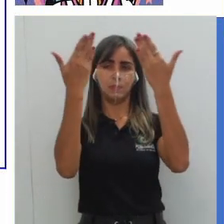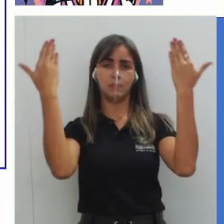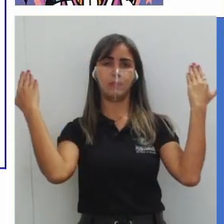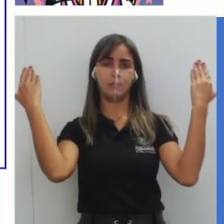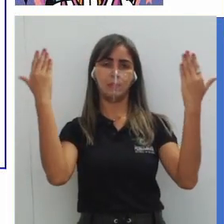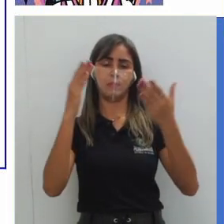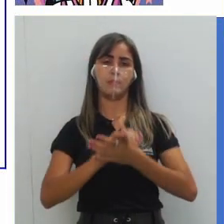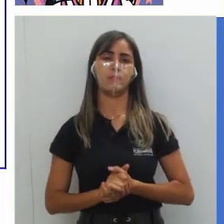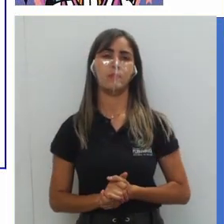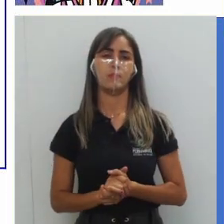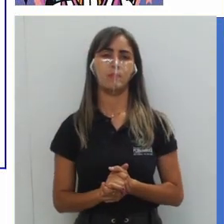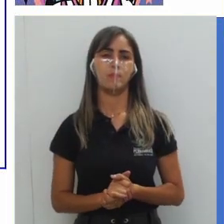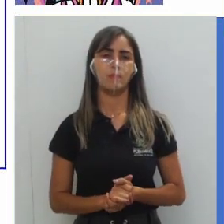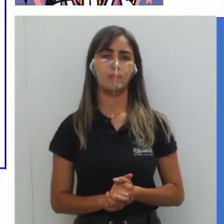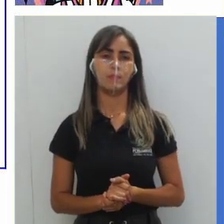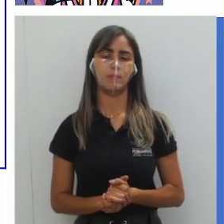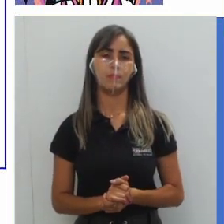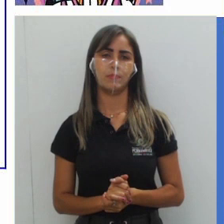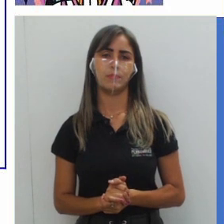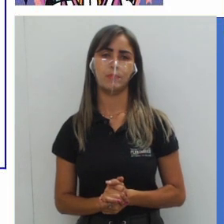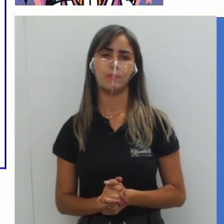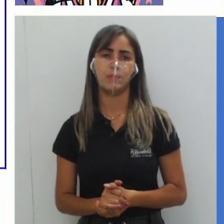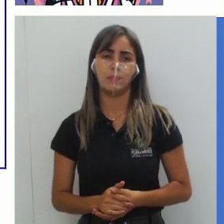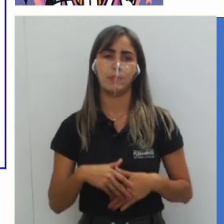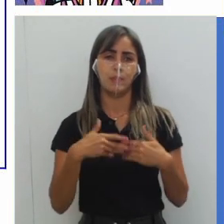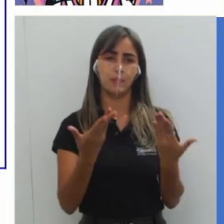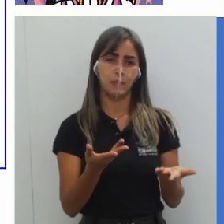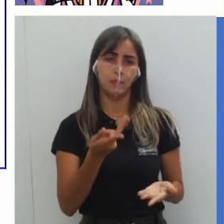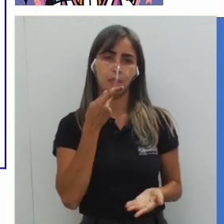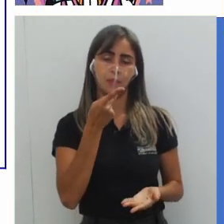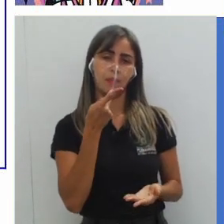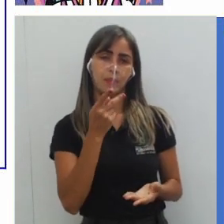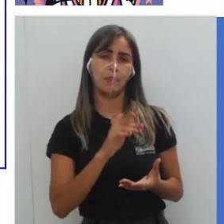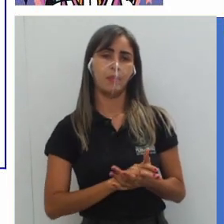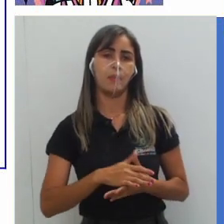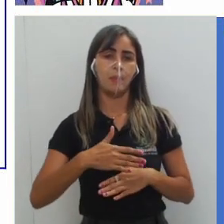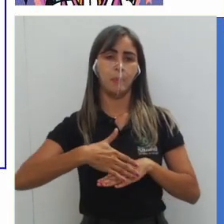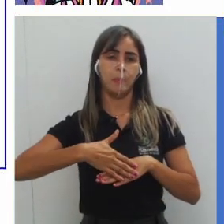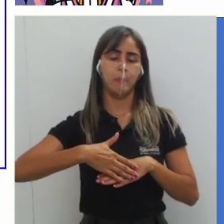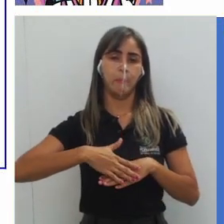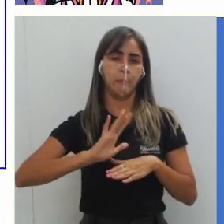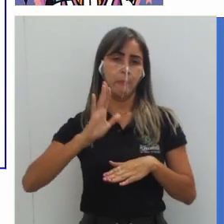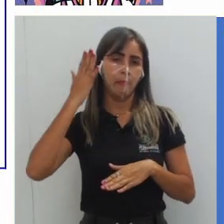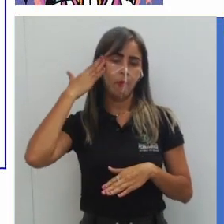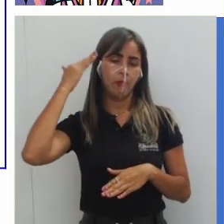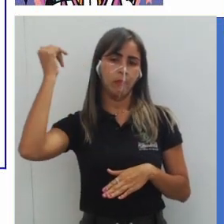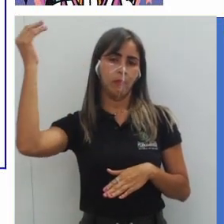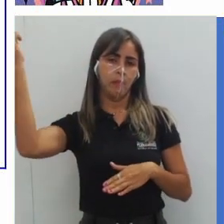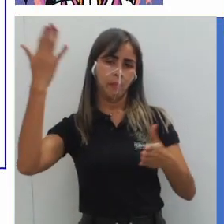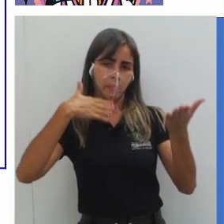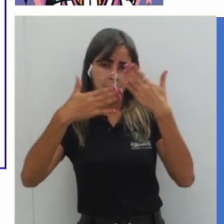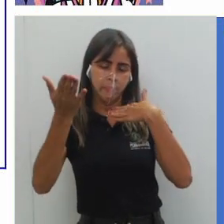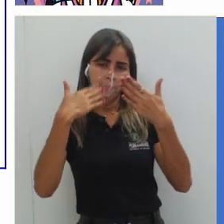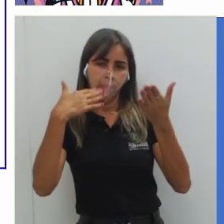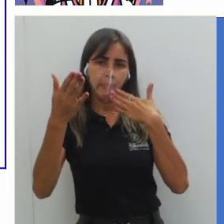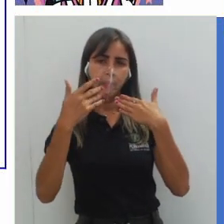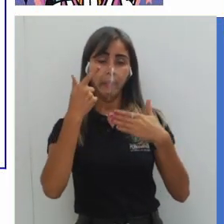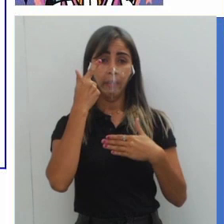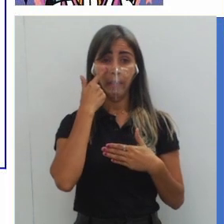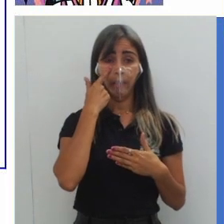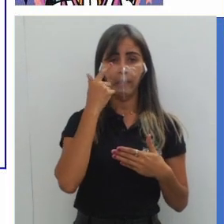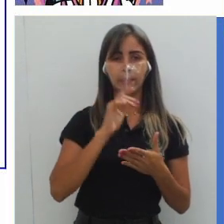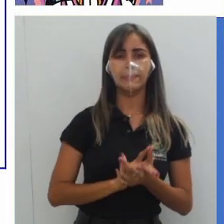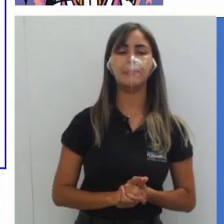tela. More interesting. Se eu quero dizer que algo é mais popular, comparar, né, que a gente